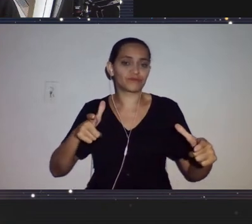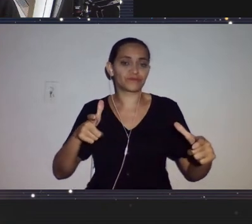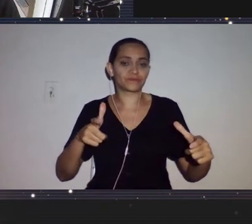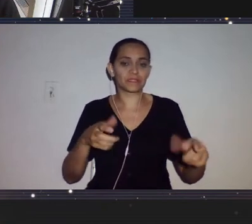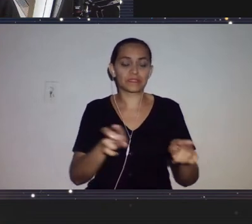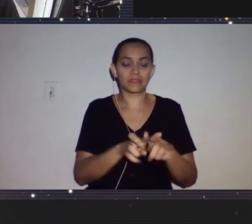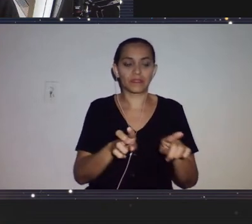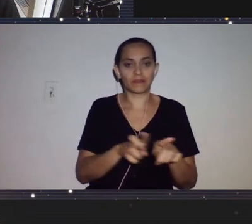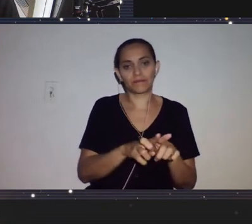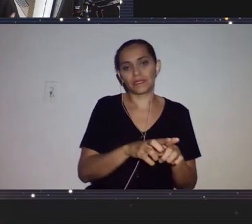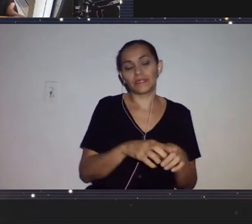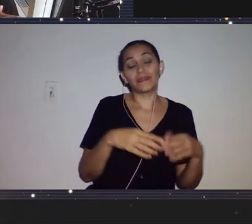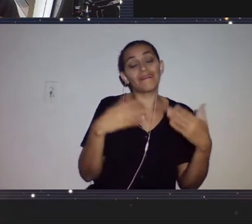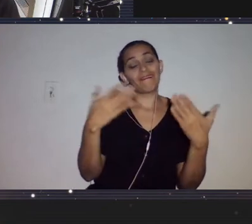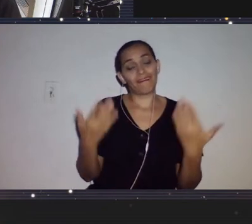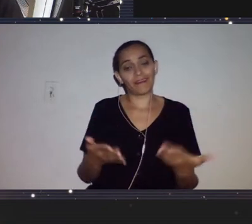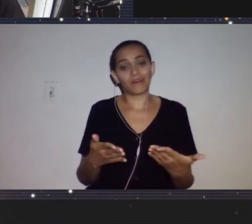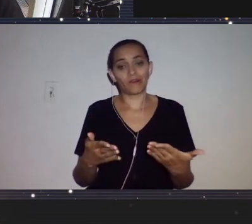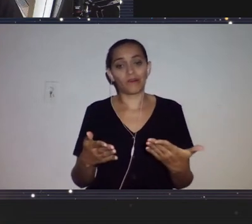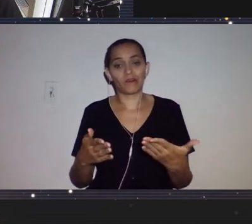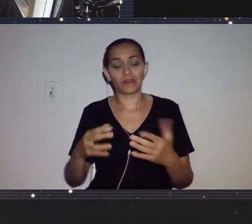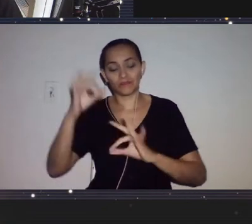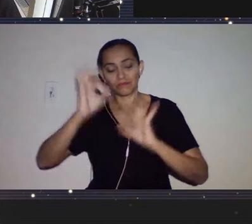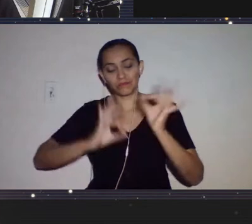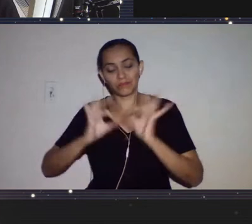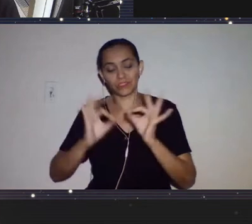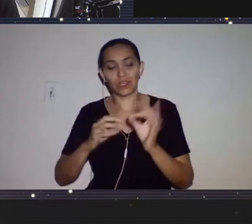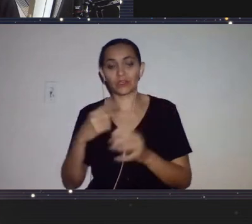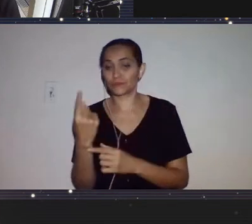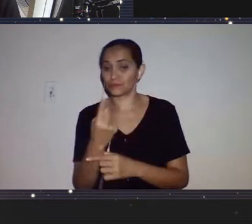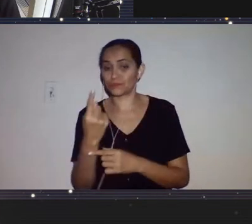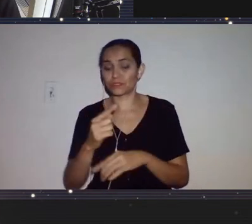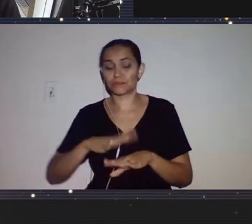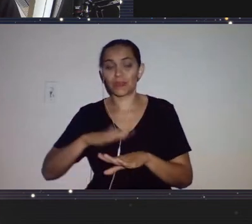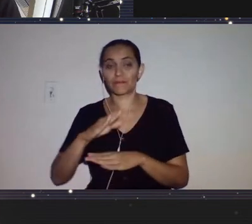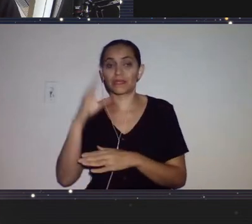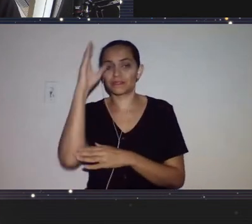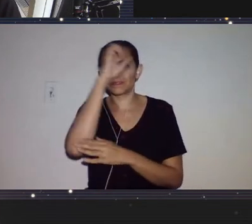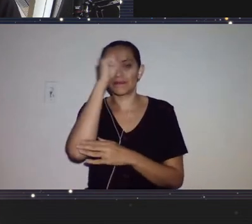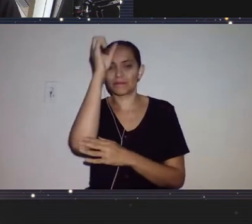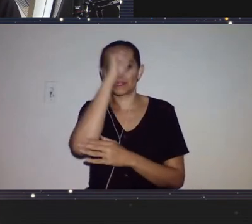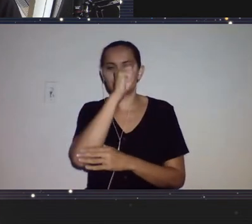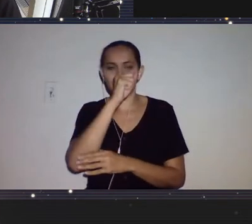projetos individuais eu acho que é mais aprendizado e portfólio, eu acho.